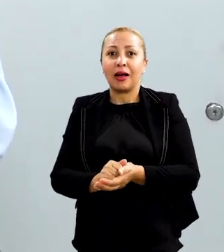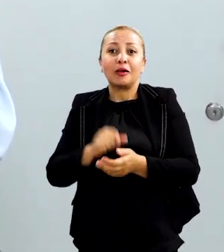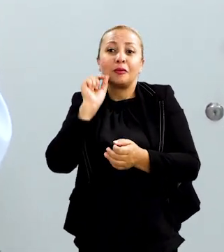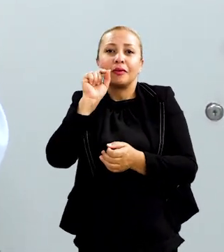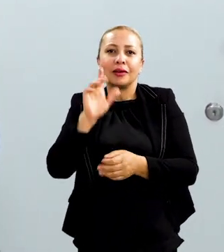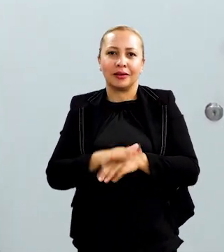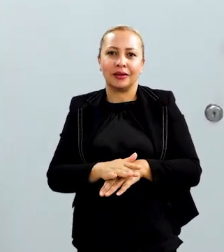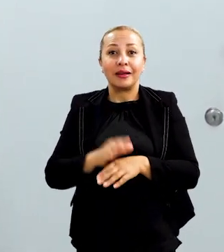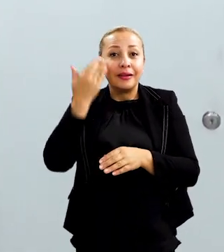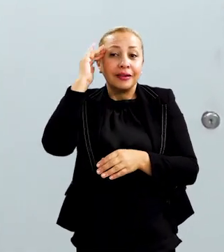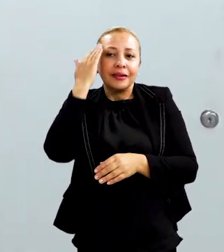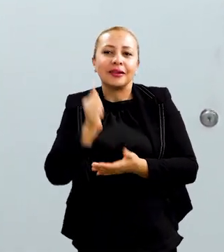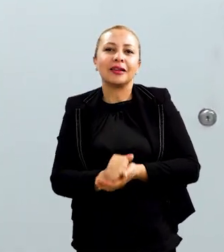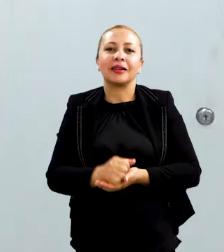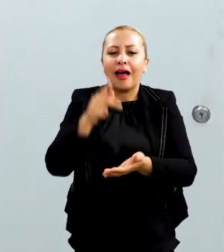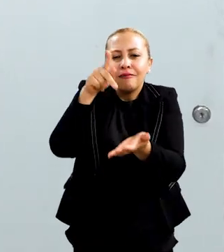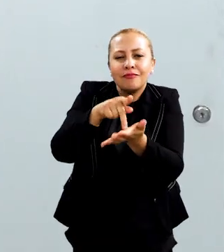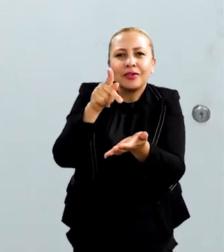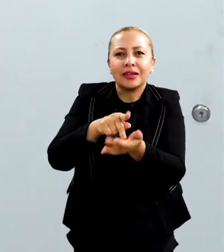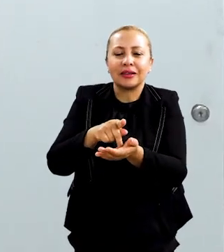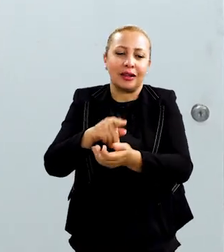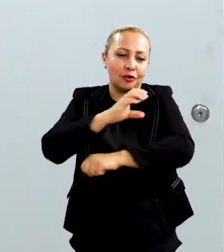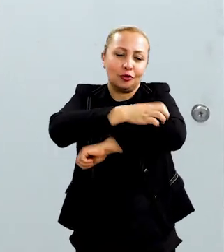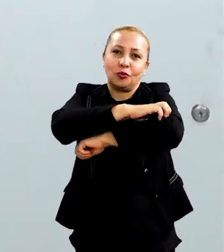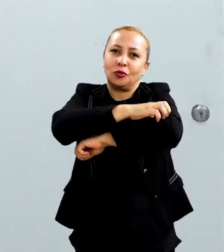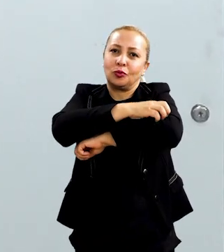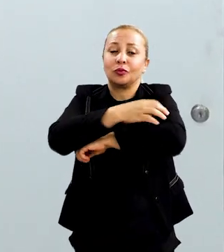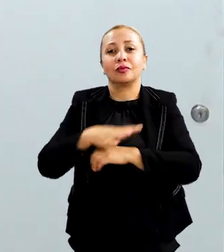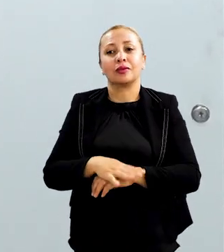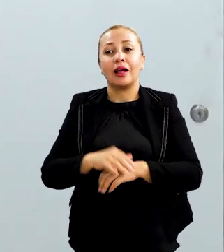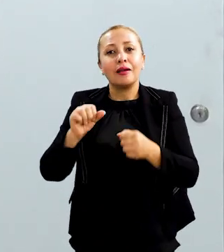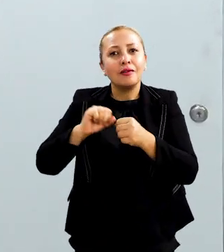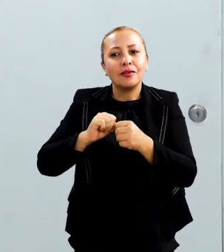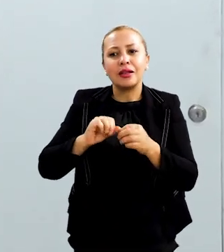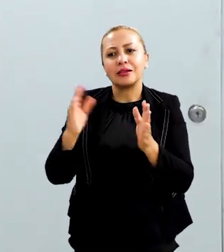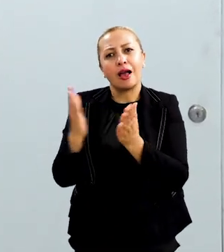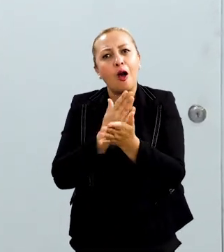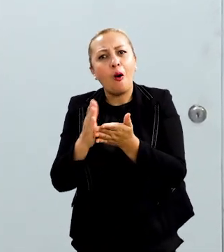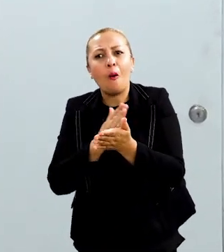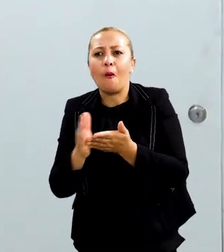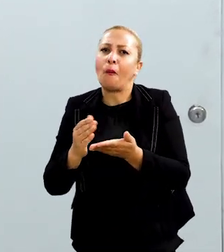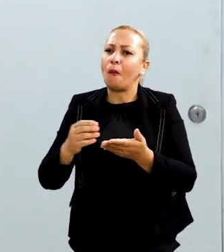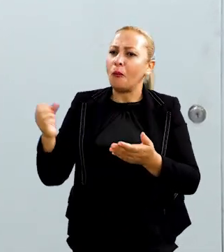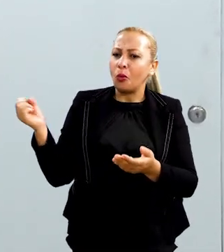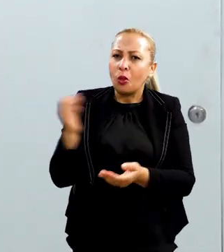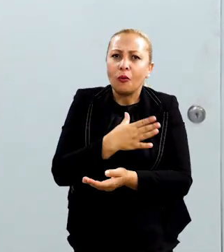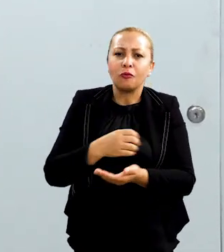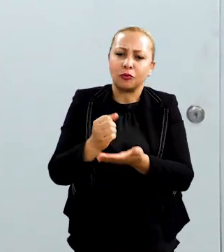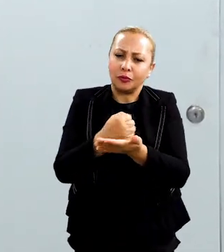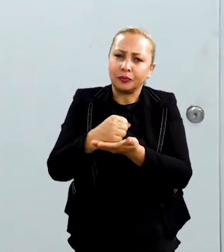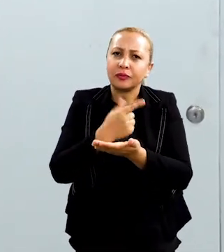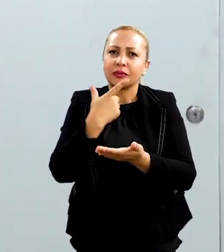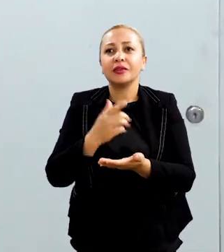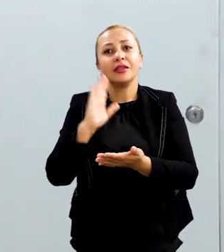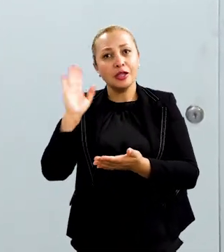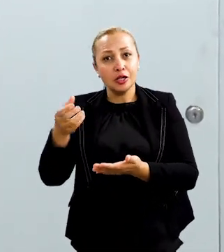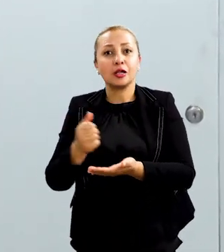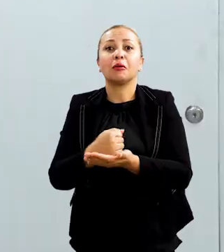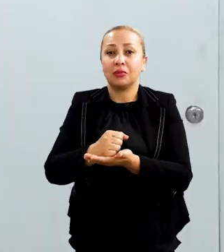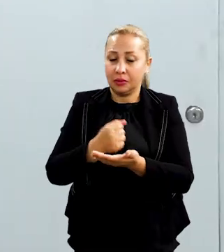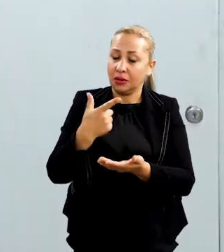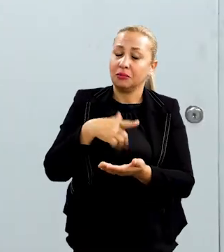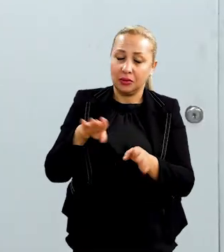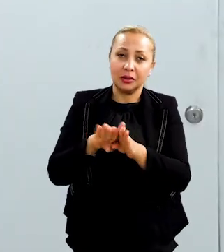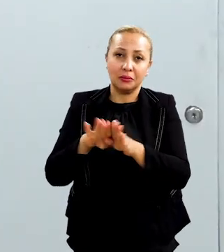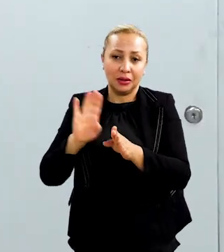de cada vez mais entender a real participação do ácido úrico e tomarmos medidas em novos medicamentos, e já